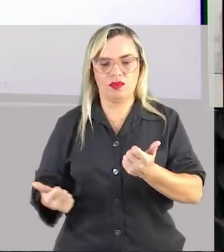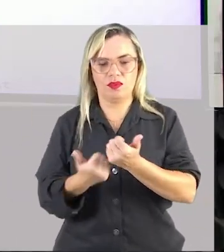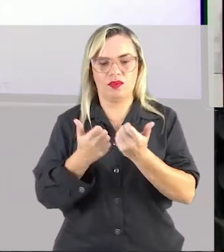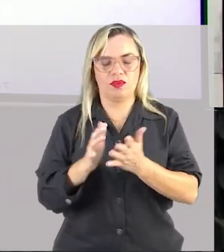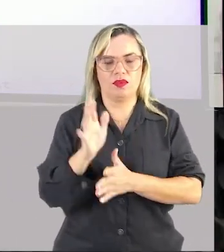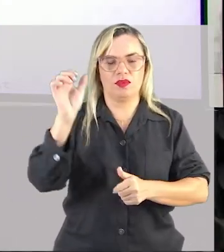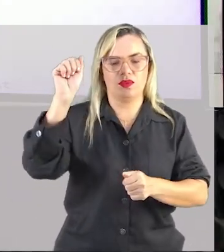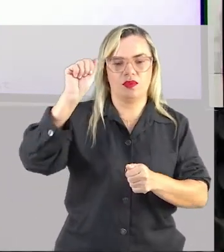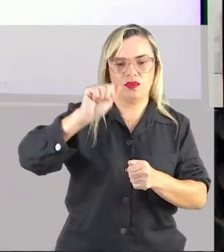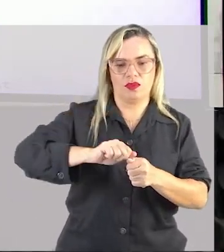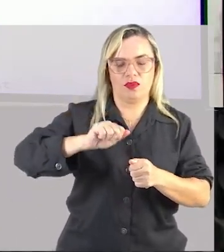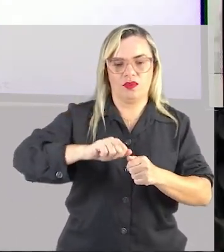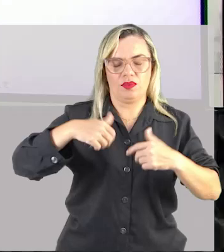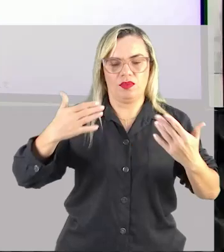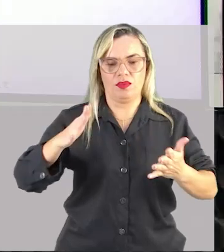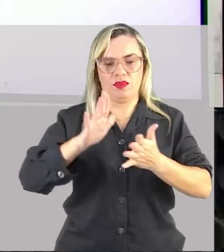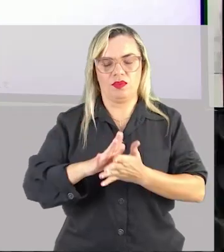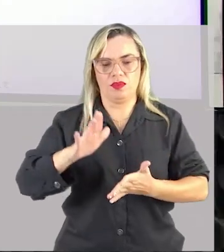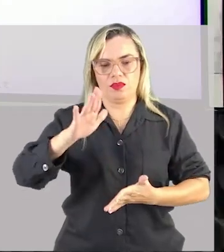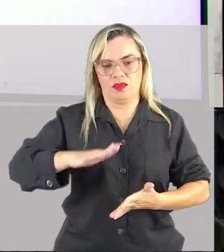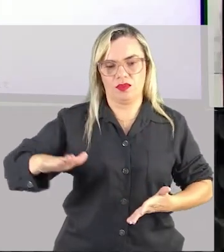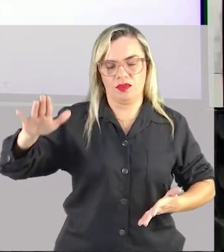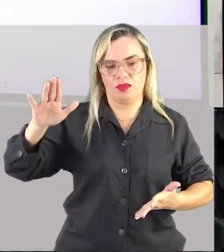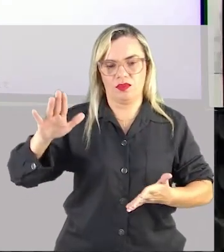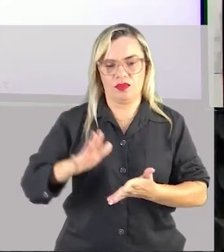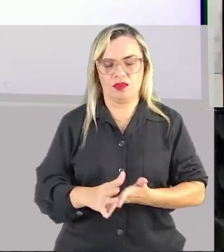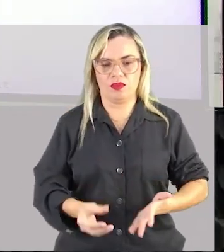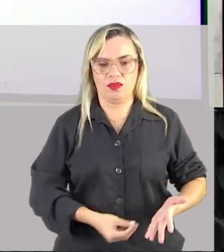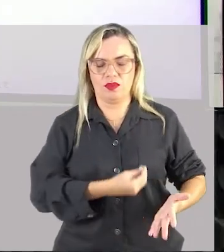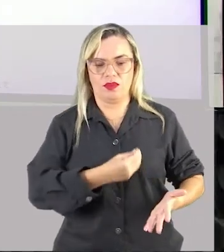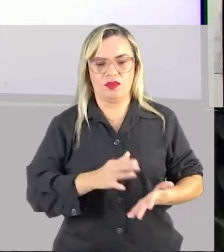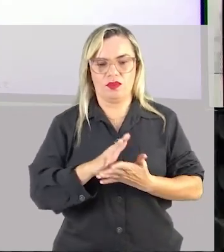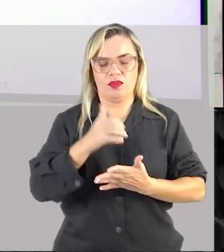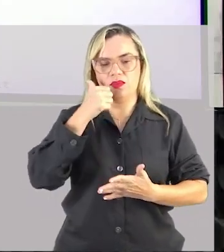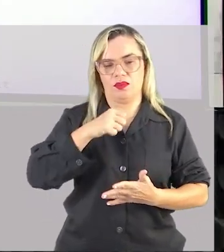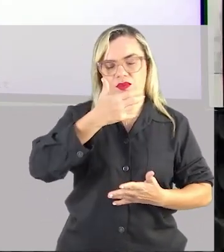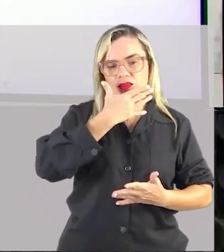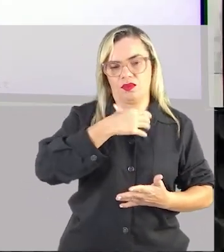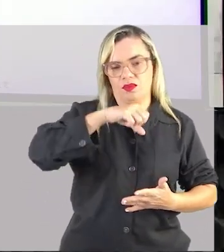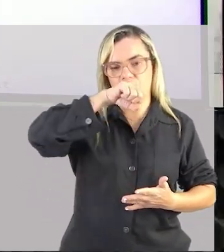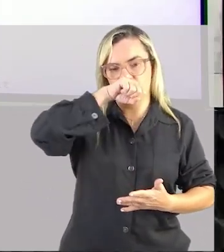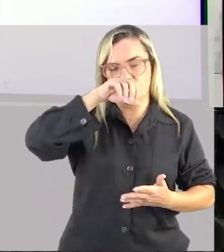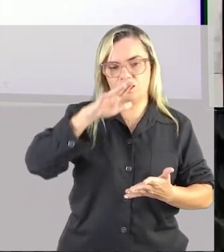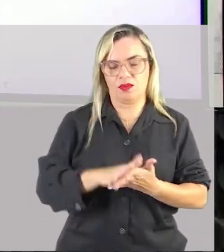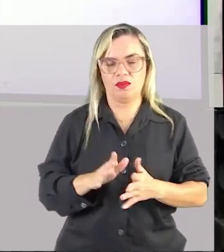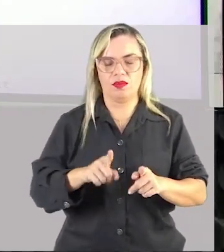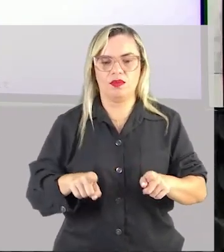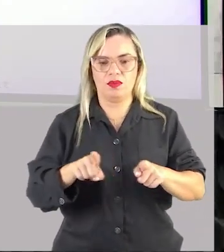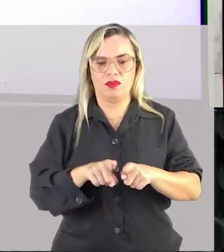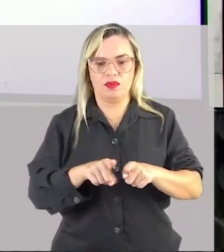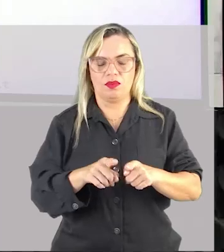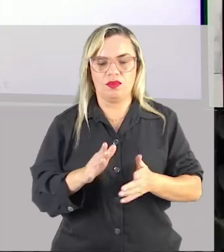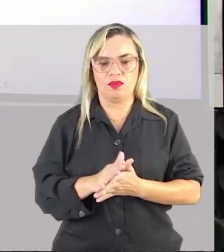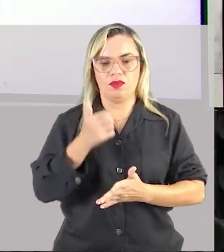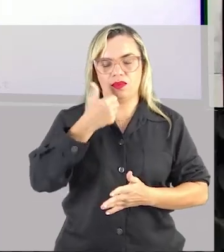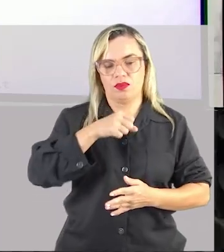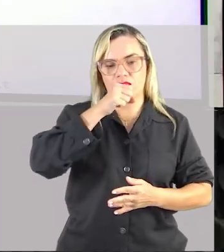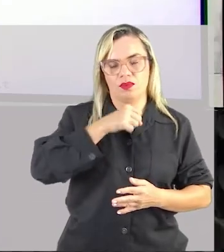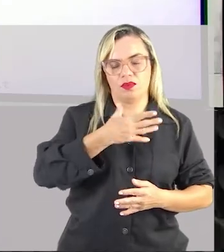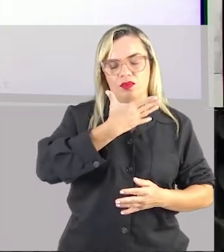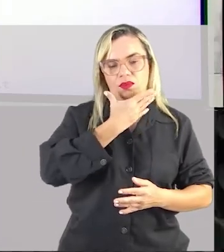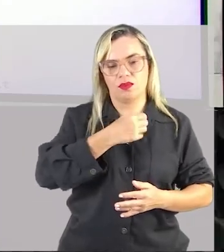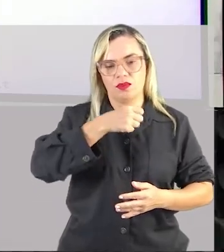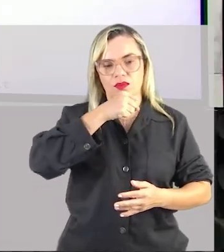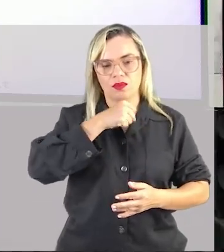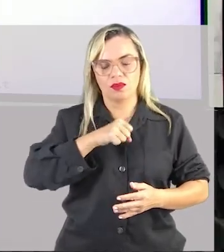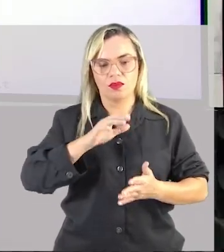faz uma relação. A criança ela convive com os pais, a criança ela sai para conviver com os avós, com os tios,